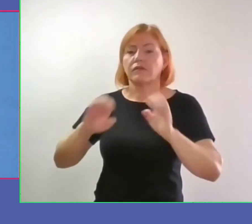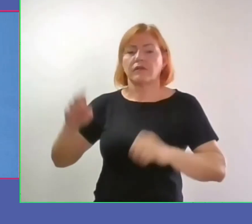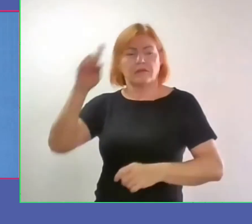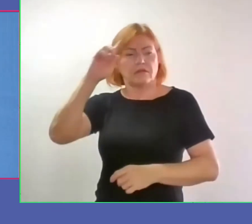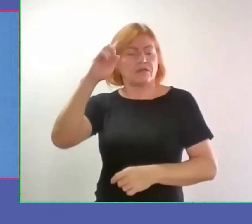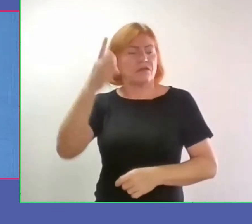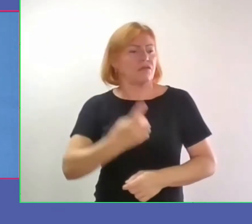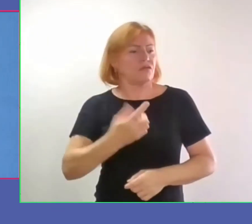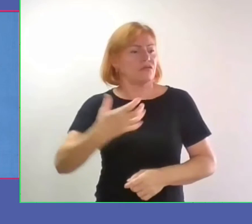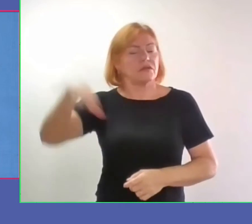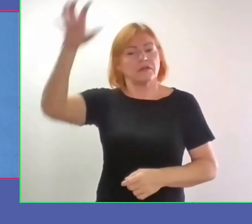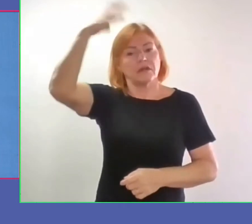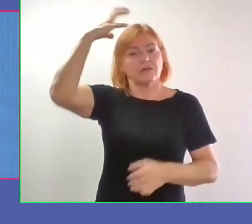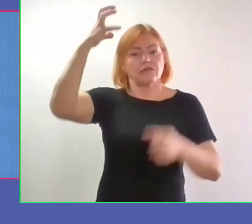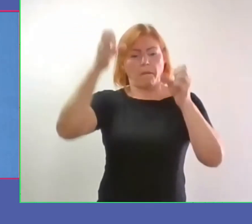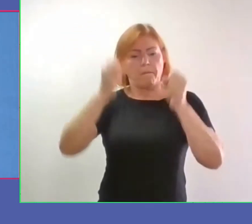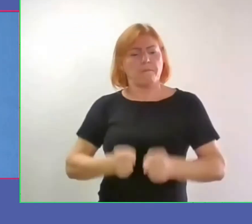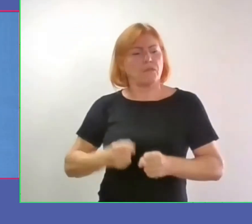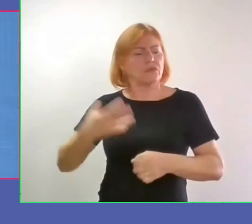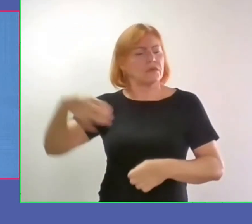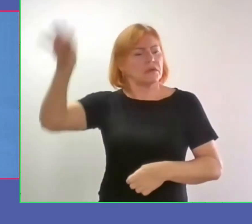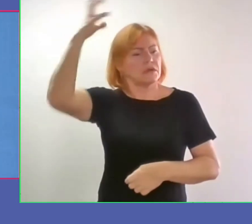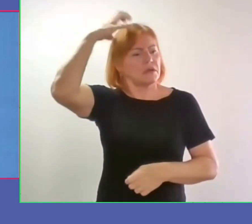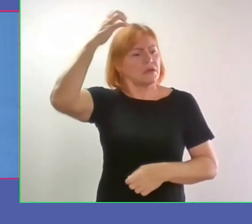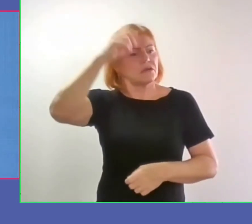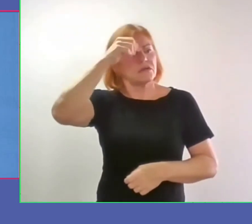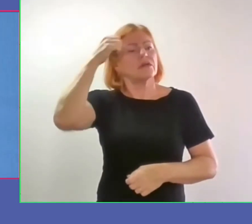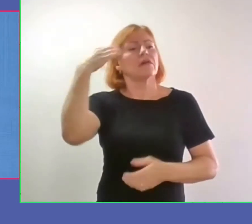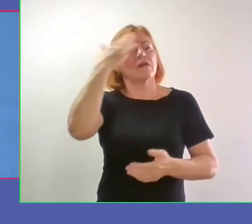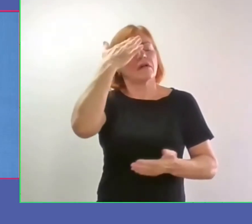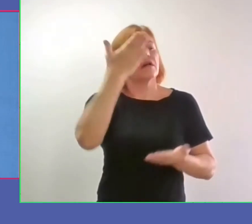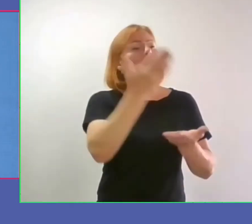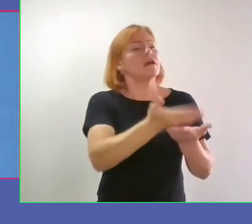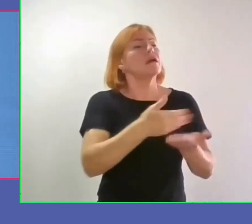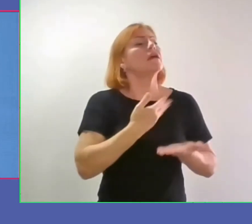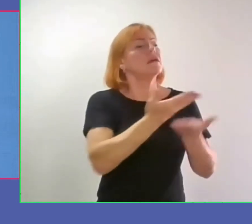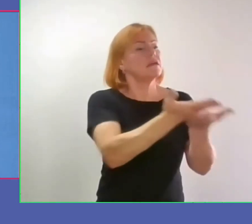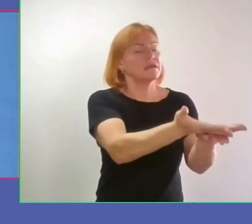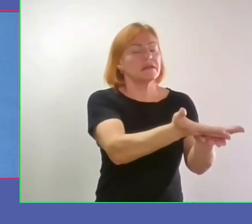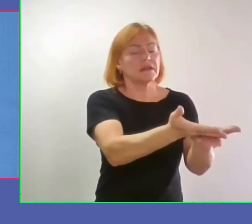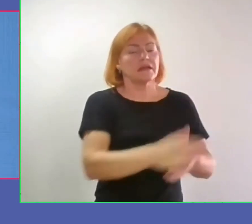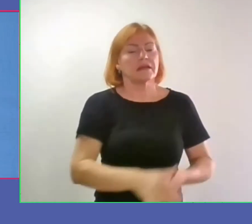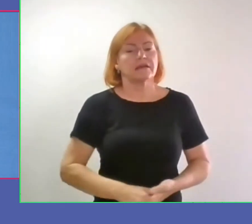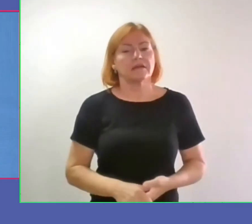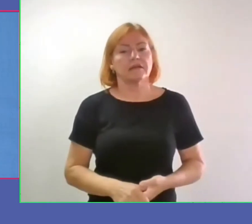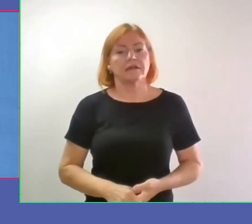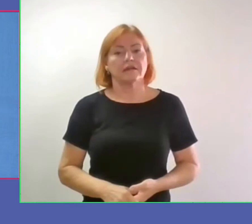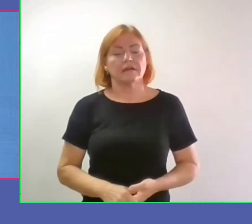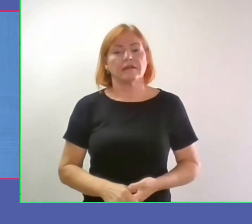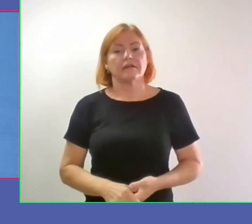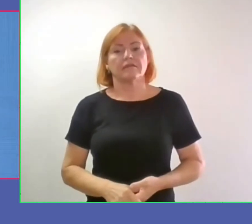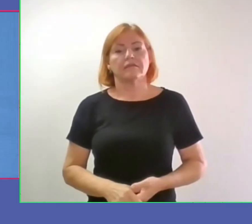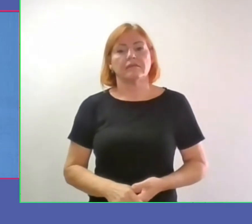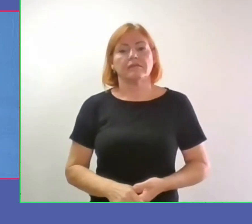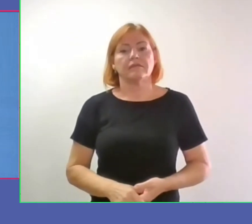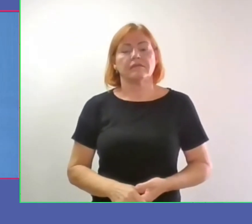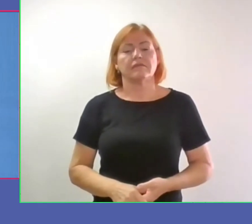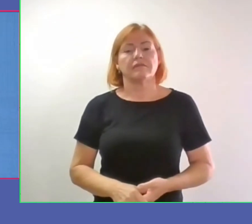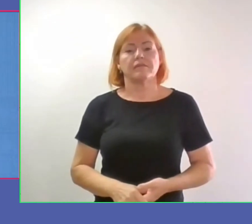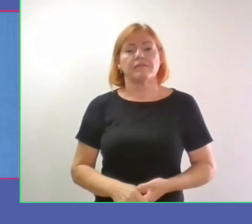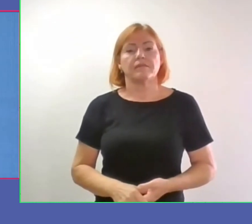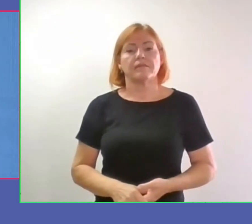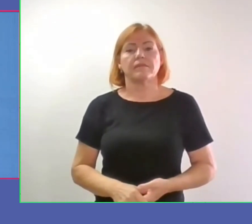poder que o rei lhes confia, e ele imediatamente no capítulo 11, ele não ficou em casa esperando os